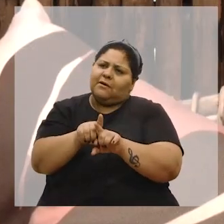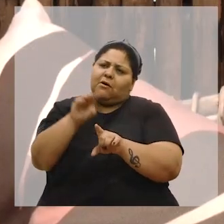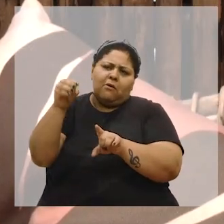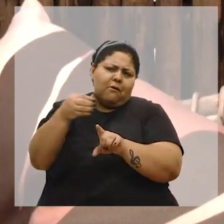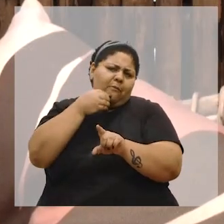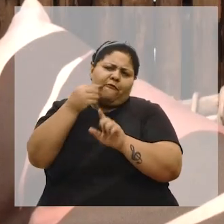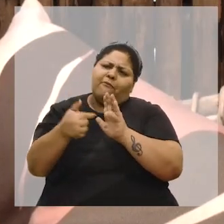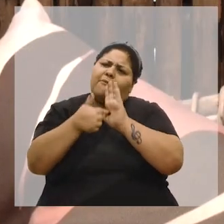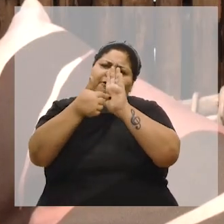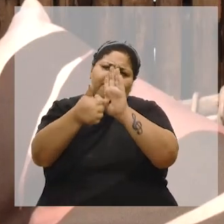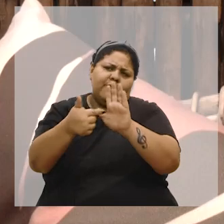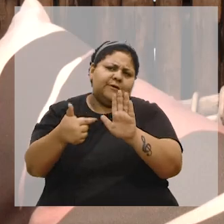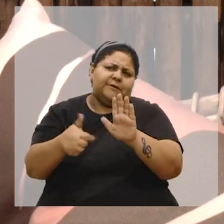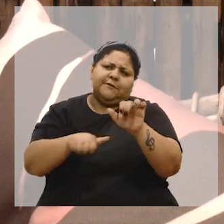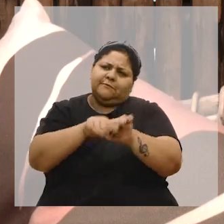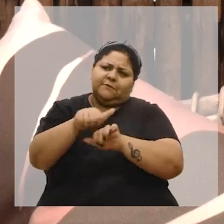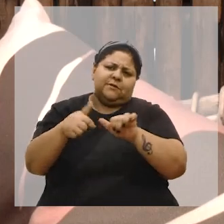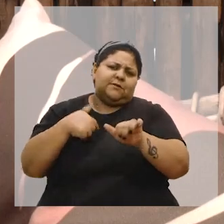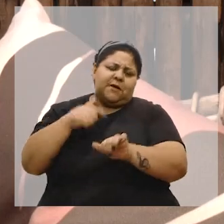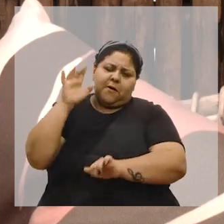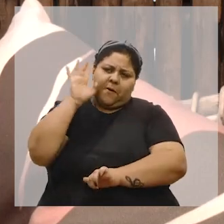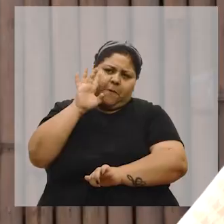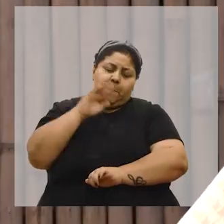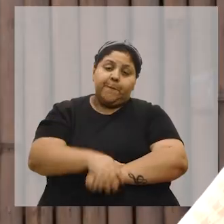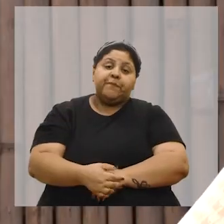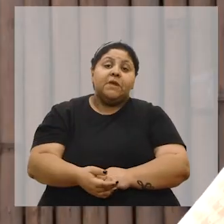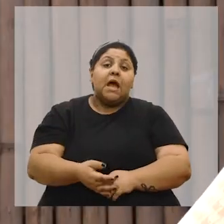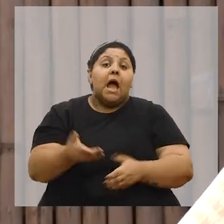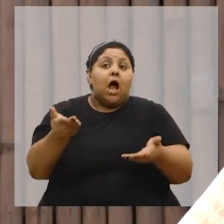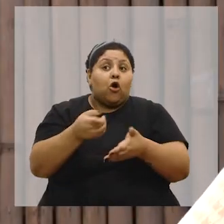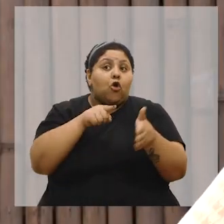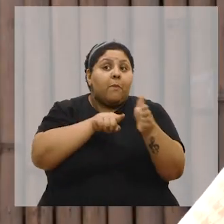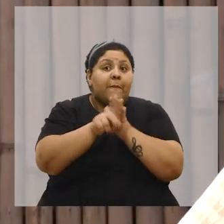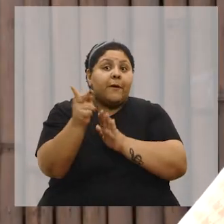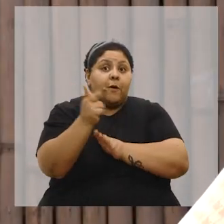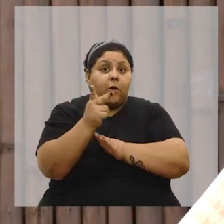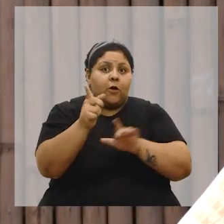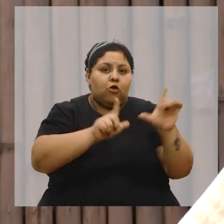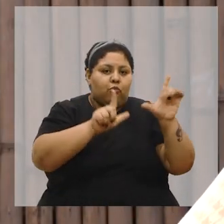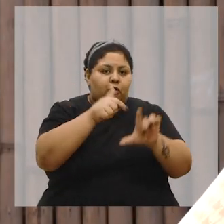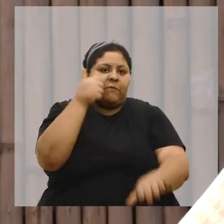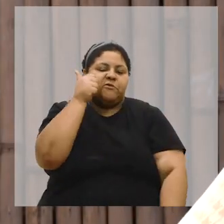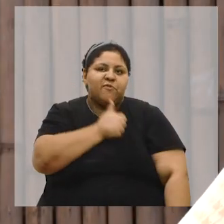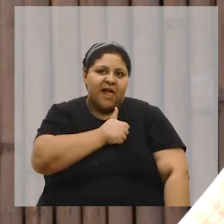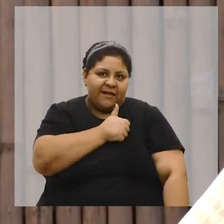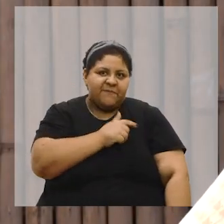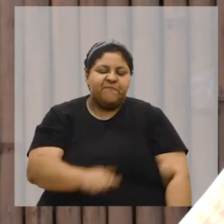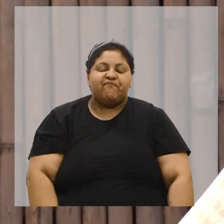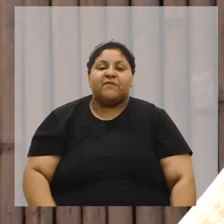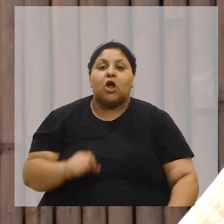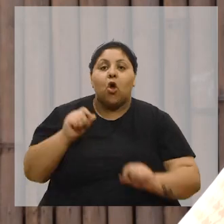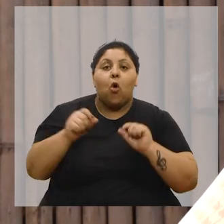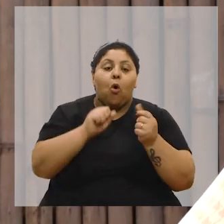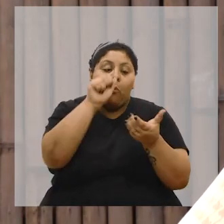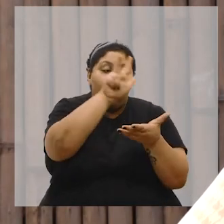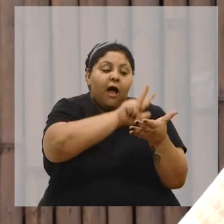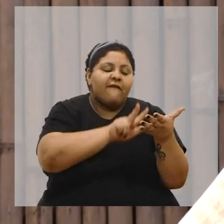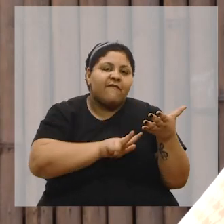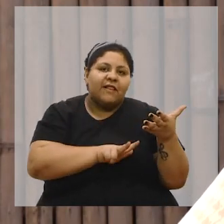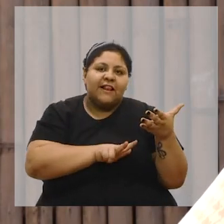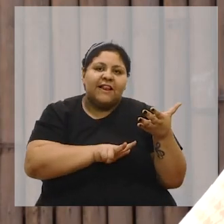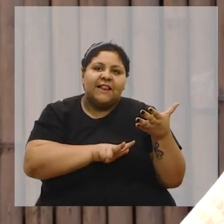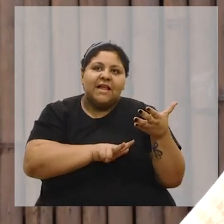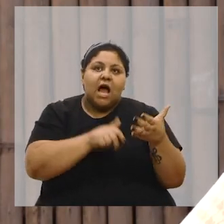essa mudança, eu acho, assim. E eu acho muito legal, particularmente. E agora uma pergunta para as duas, né? Já que estamos num programa de mulheres. Como vocês